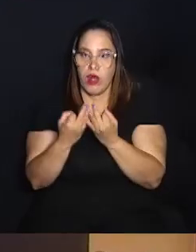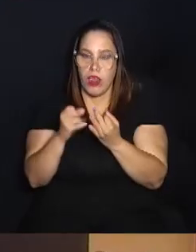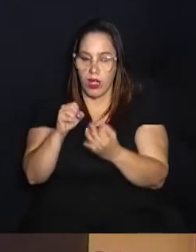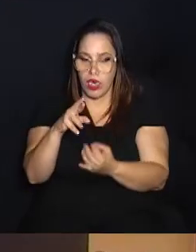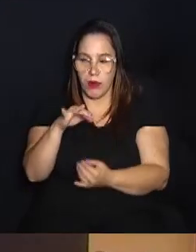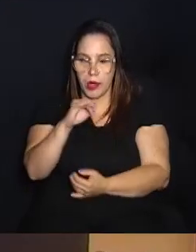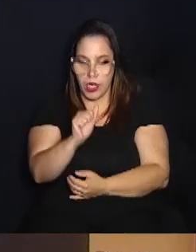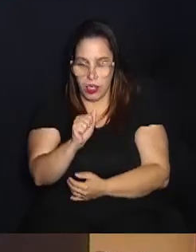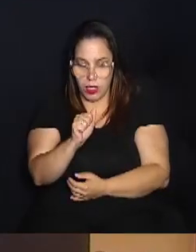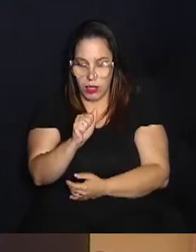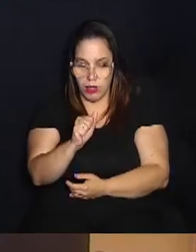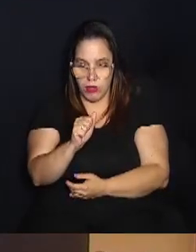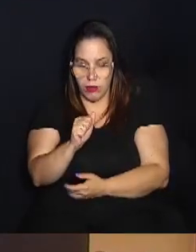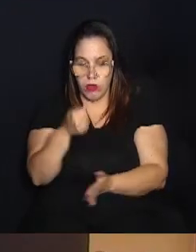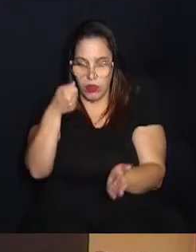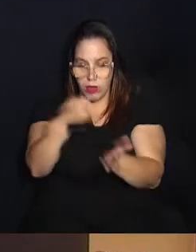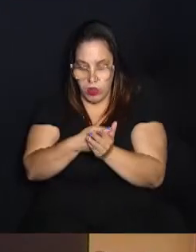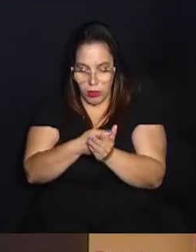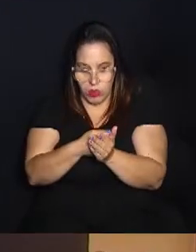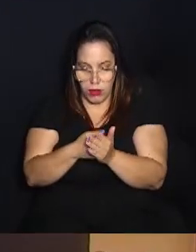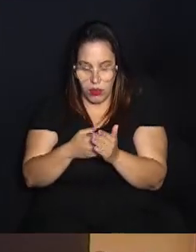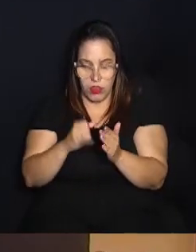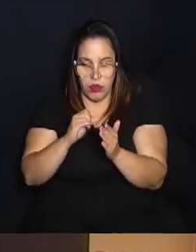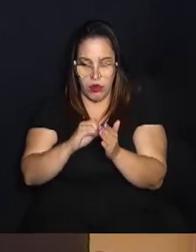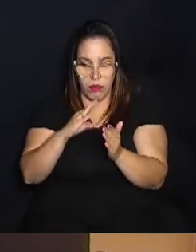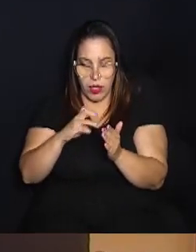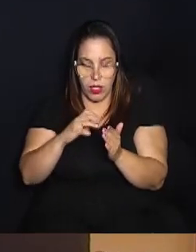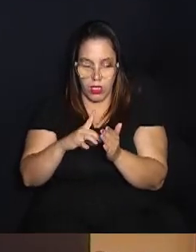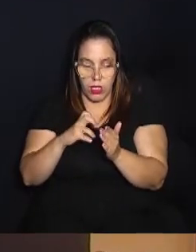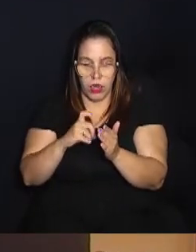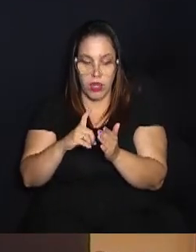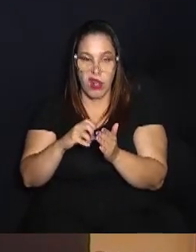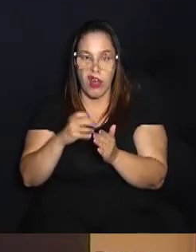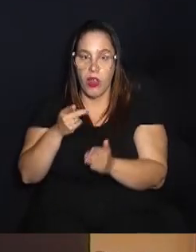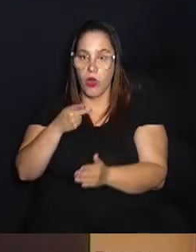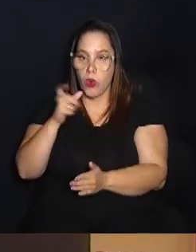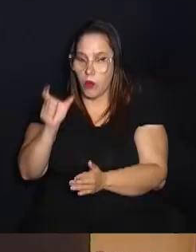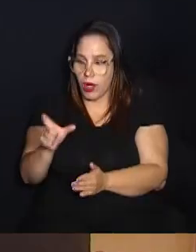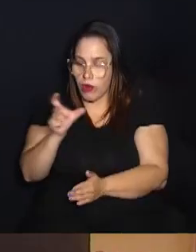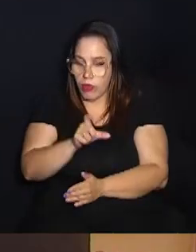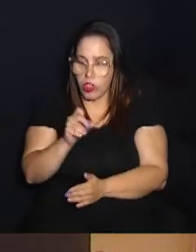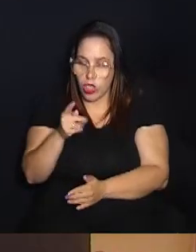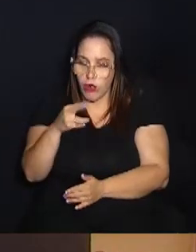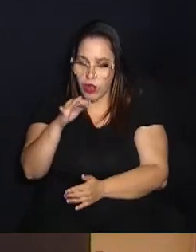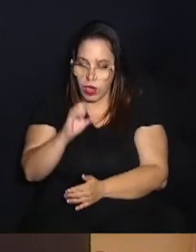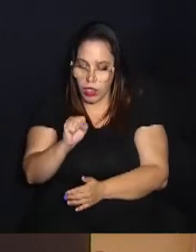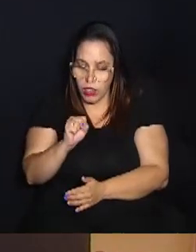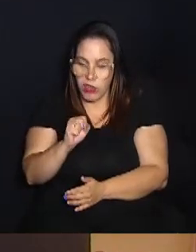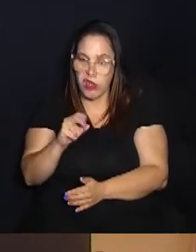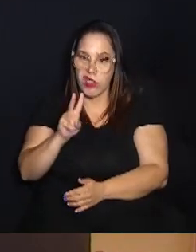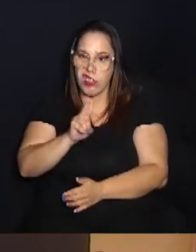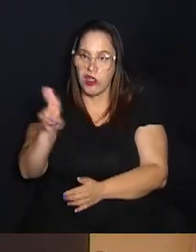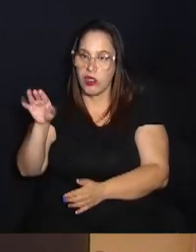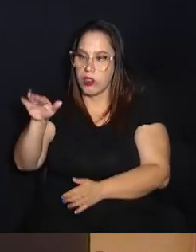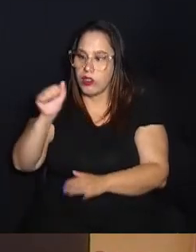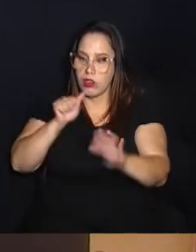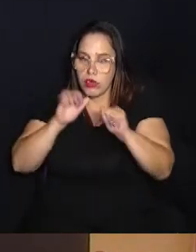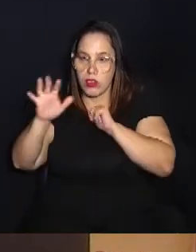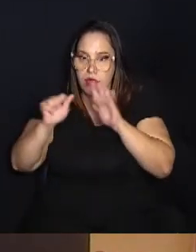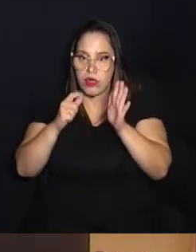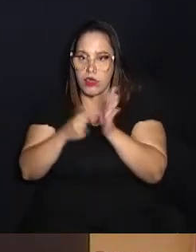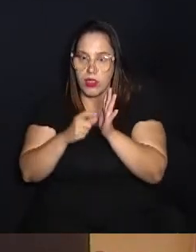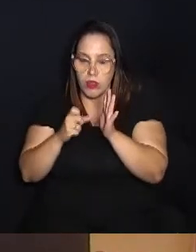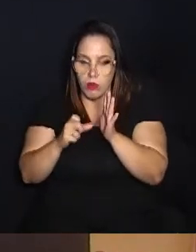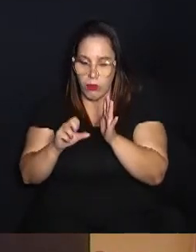famílias silábicas, e aí então se estabelecia o processo de alfabetizagem. Com palavras-chave. Com palavras-chave chamadas por ele